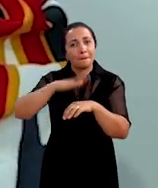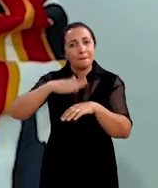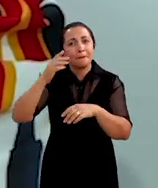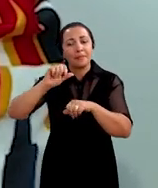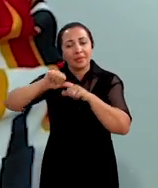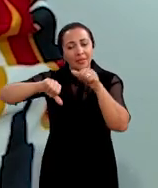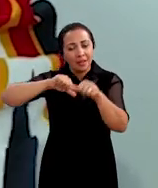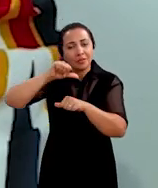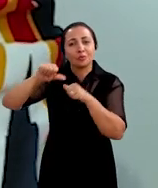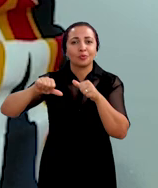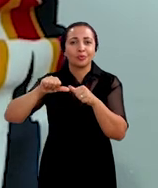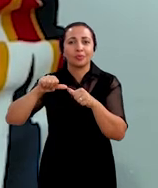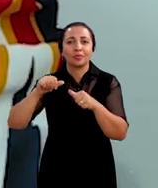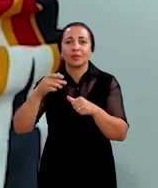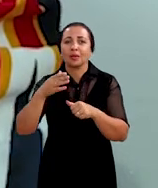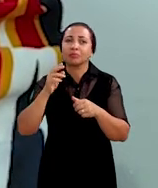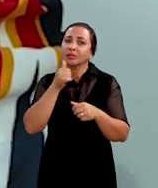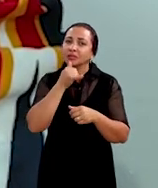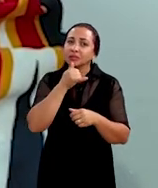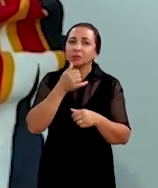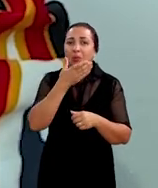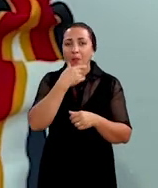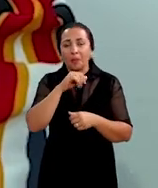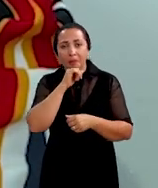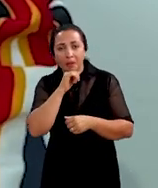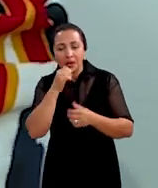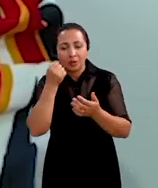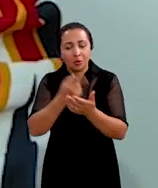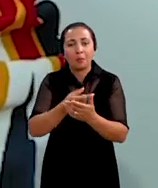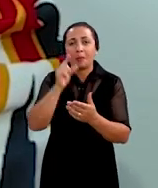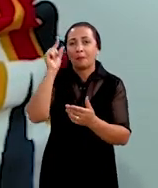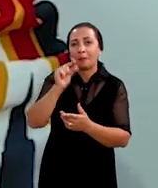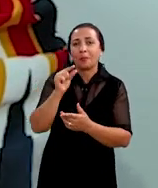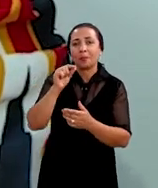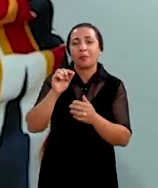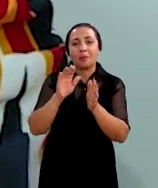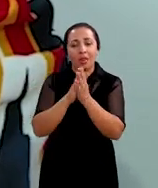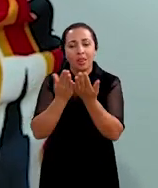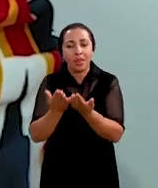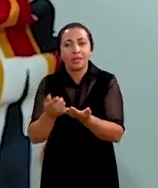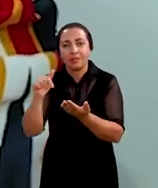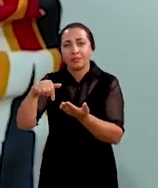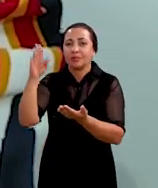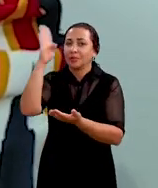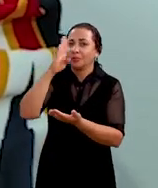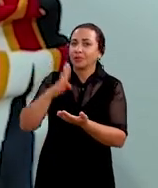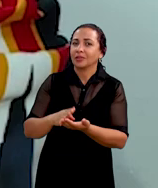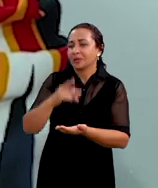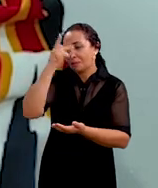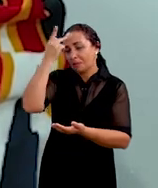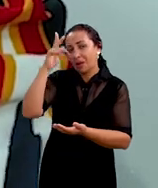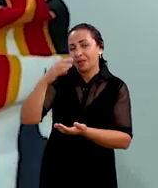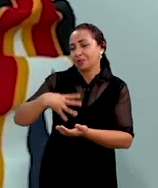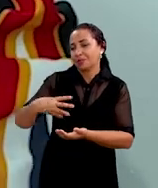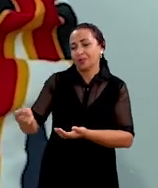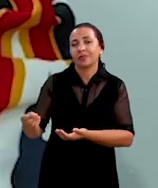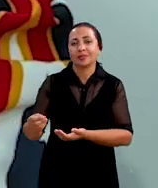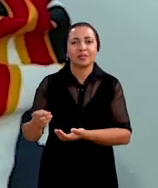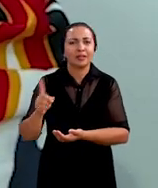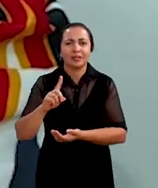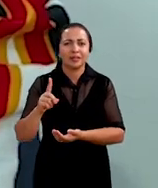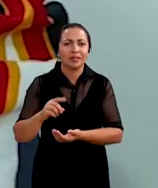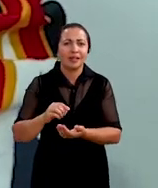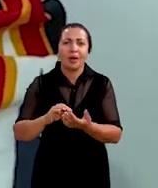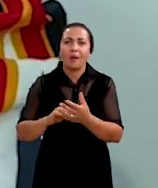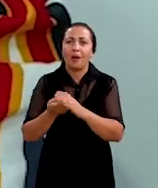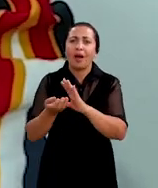desenvolvidos. Por exemplo, os pais compram menos livros para os seus filhos aqui no Brasil, ou seja, não é um